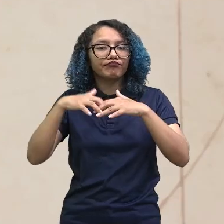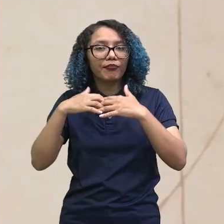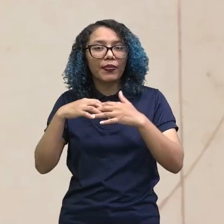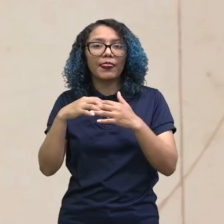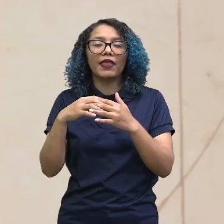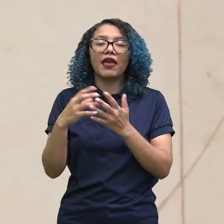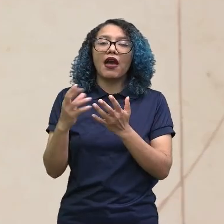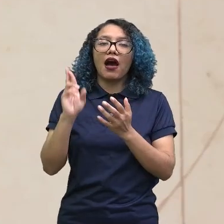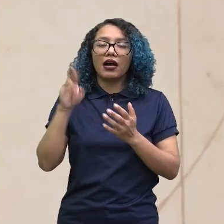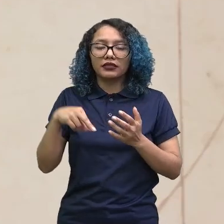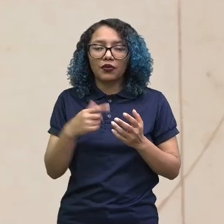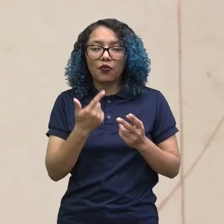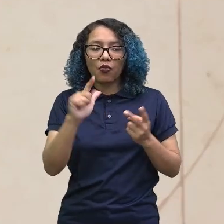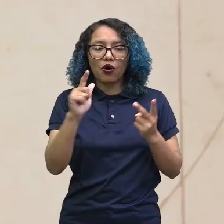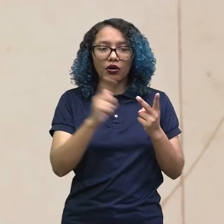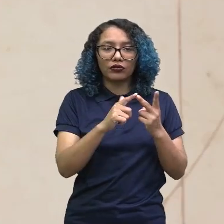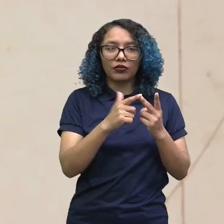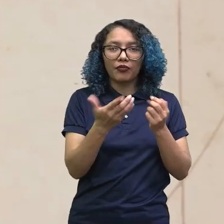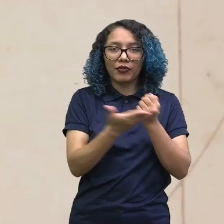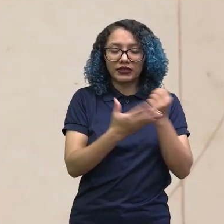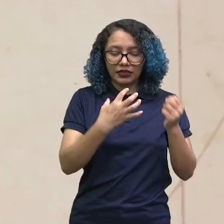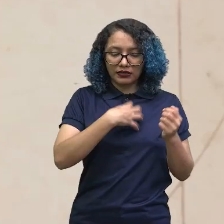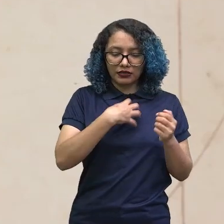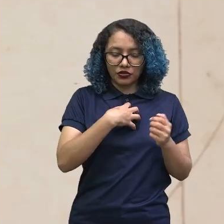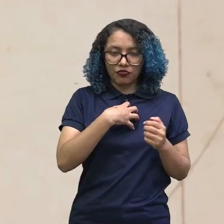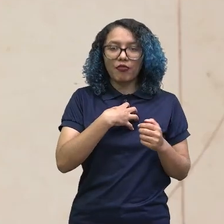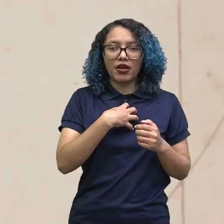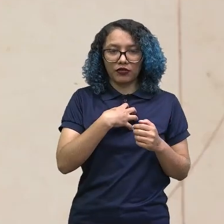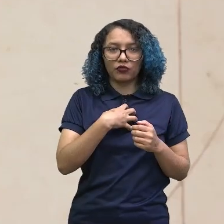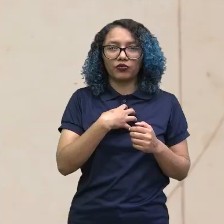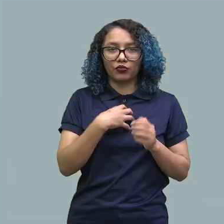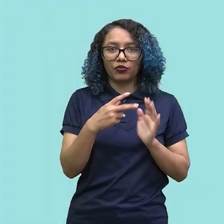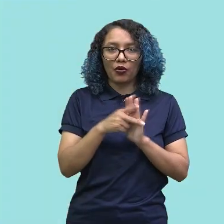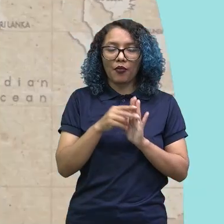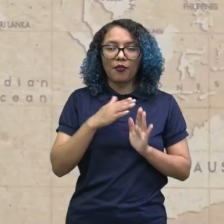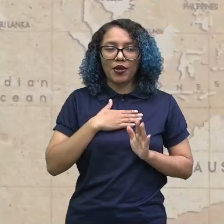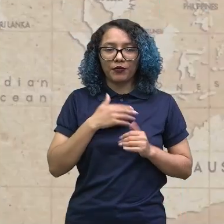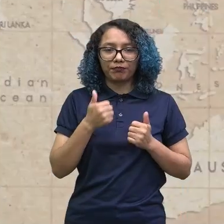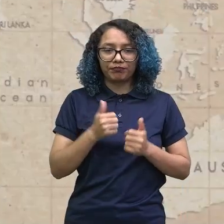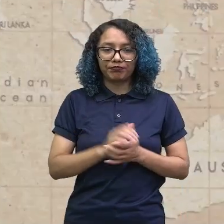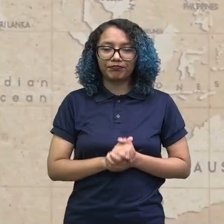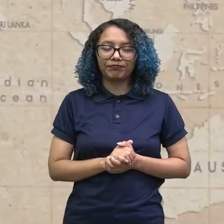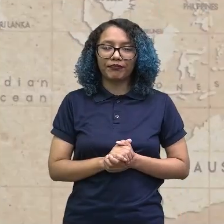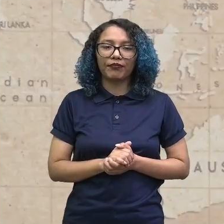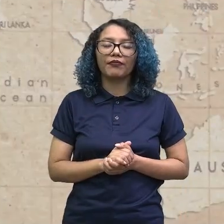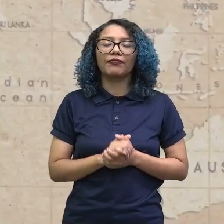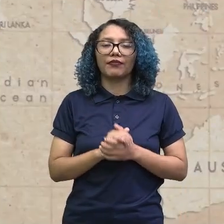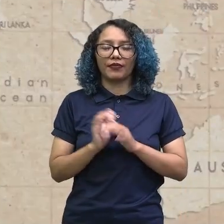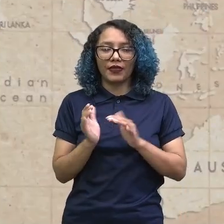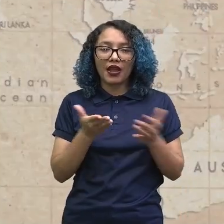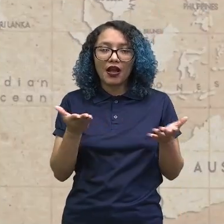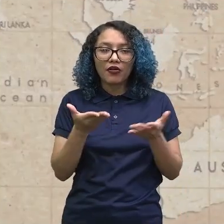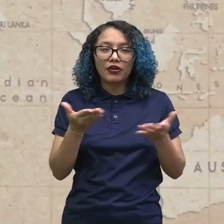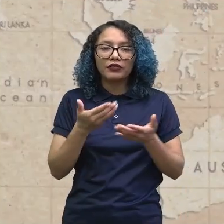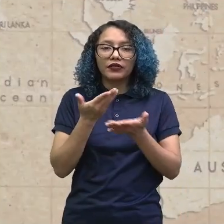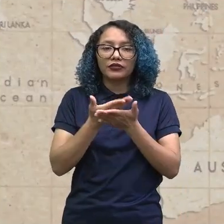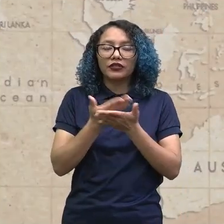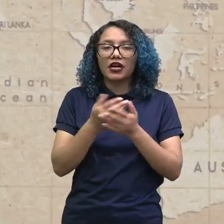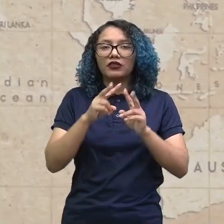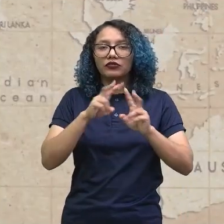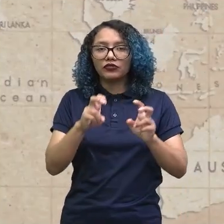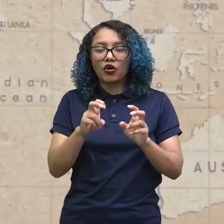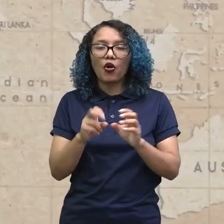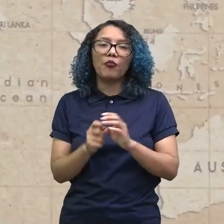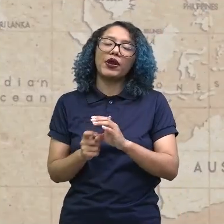das sensações, os meus sentidos. É isso. Então vamos falar um pouco sobre a questão de socialismo